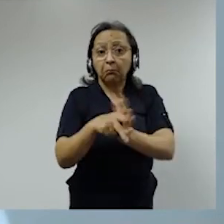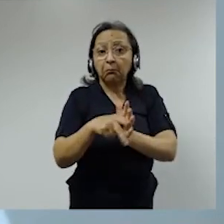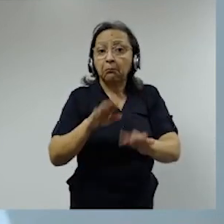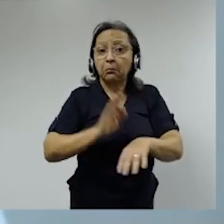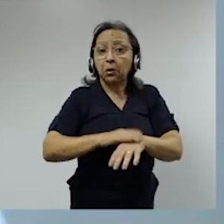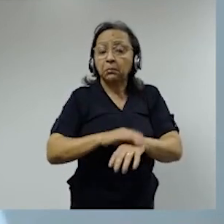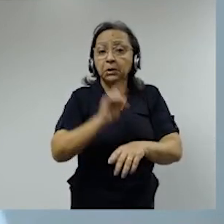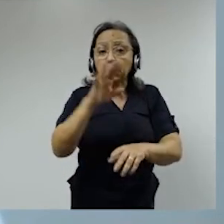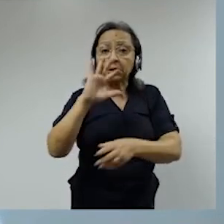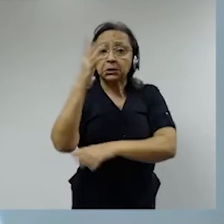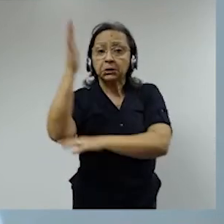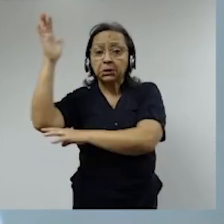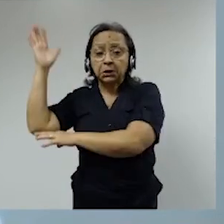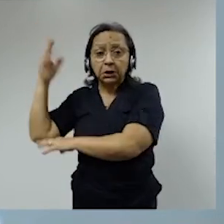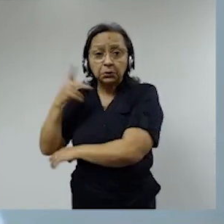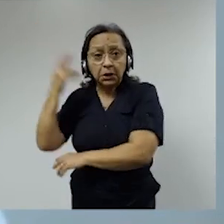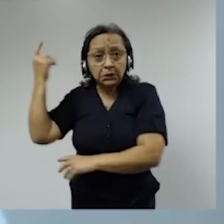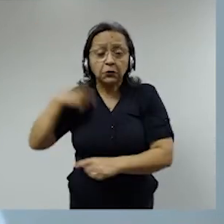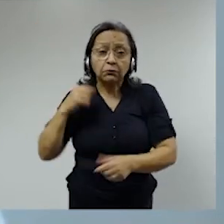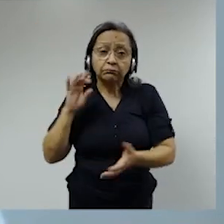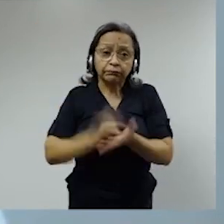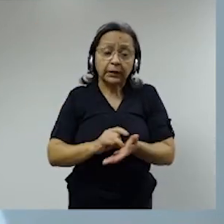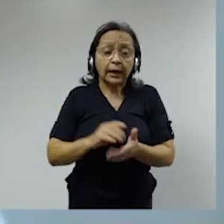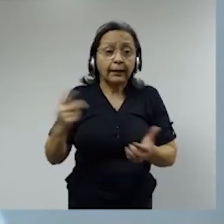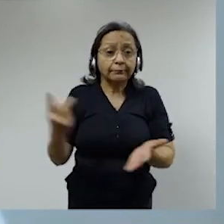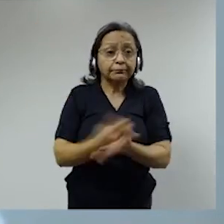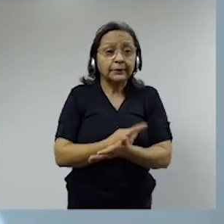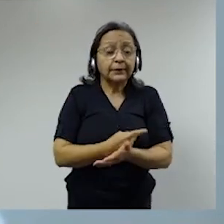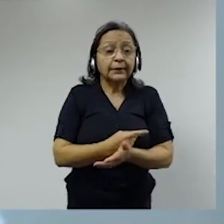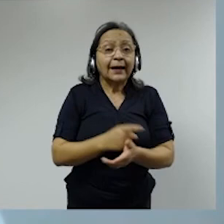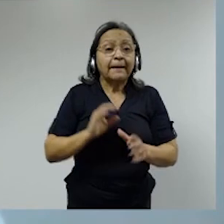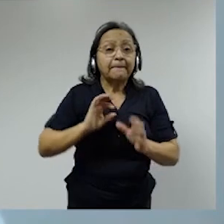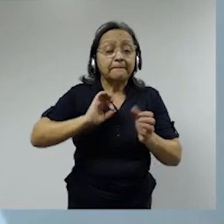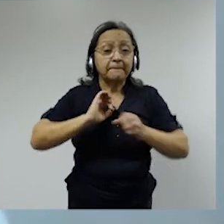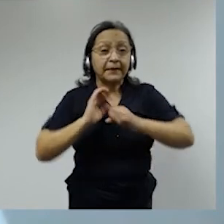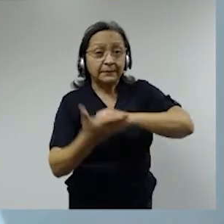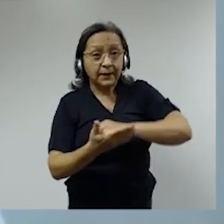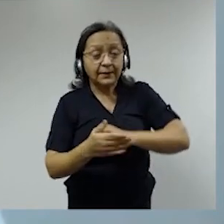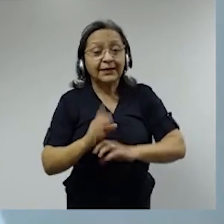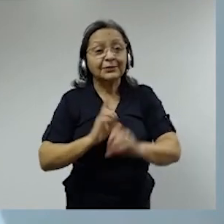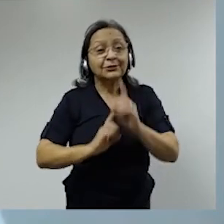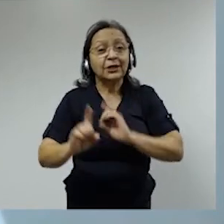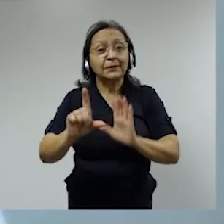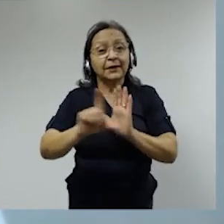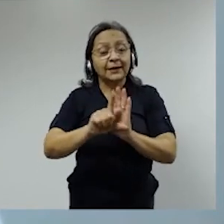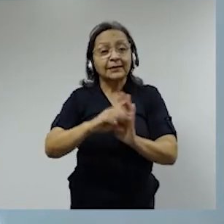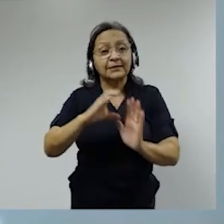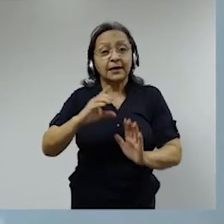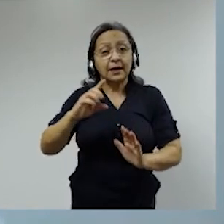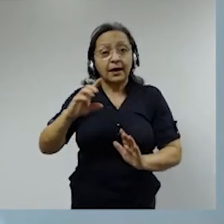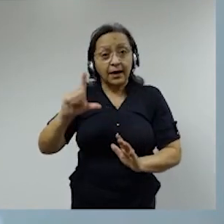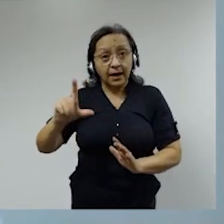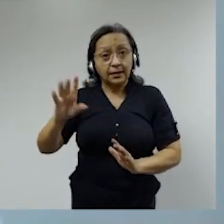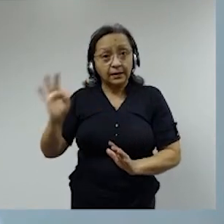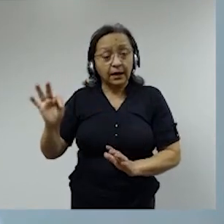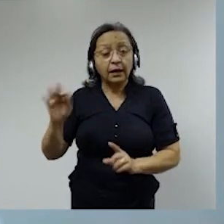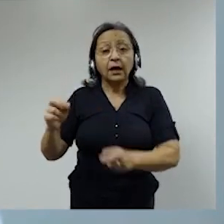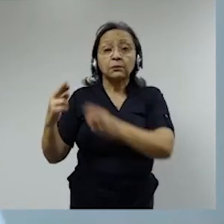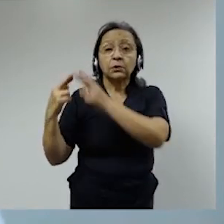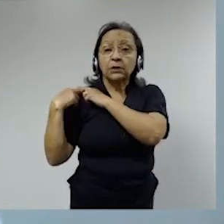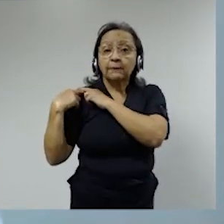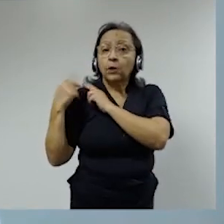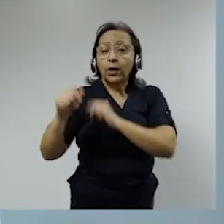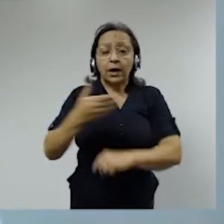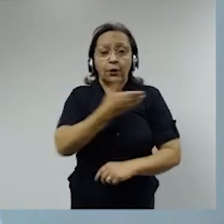que foi o verdadeiro causador da pandemia, na dinâmica da CLT, o responsável, e não os governos que,